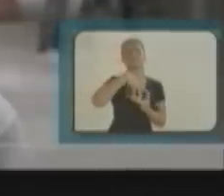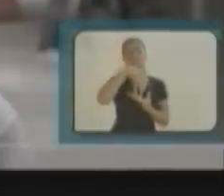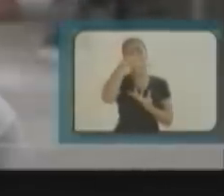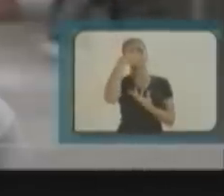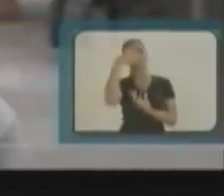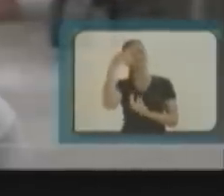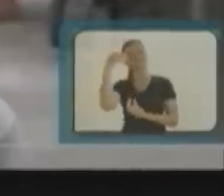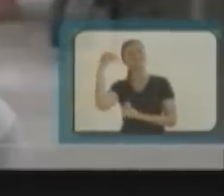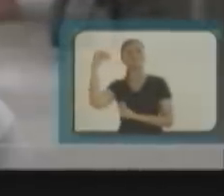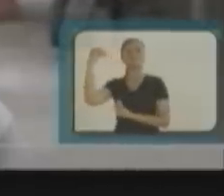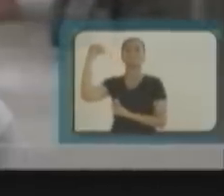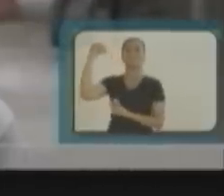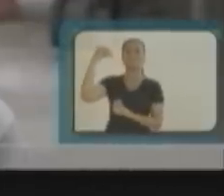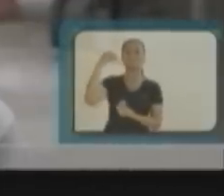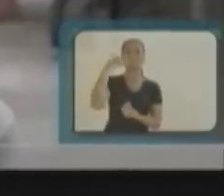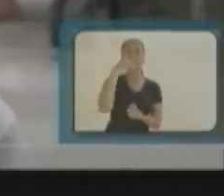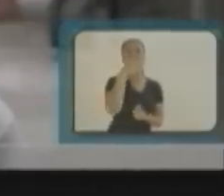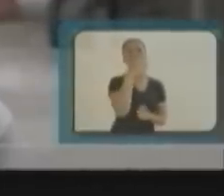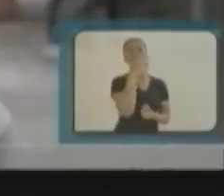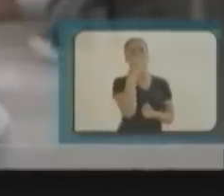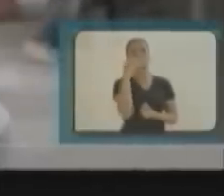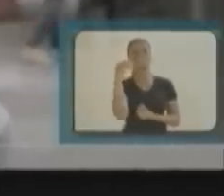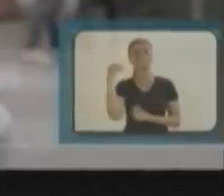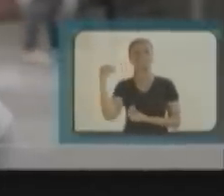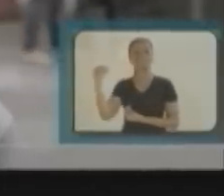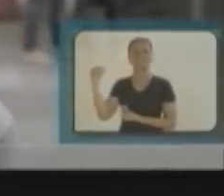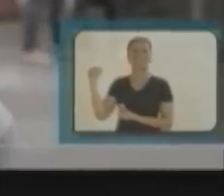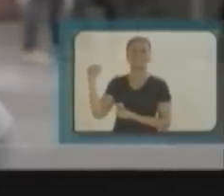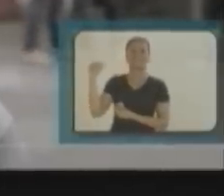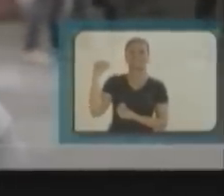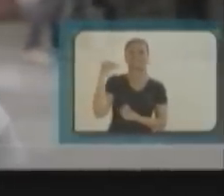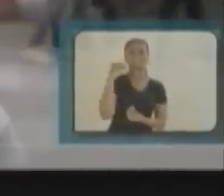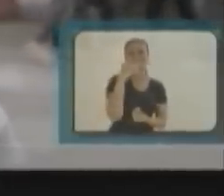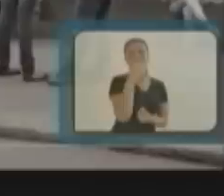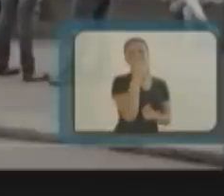vem da doçura da alma,